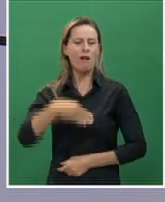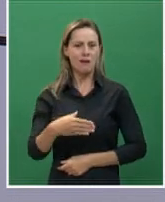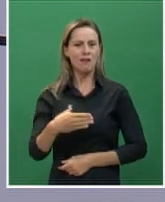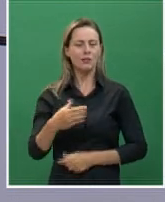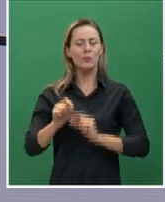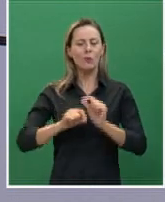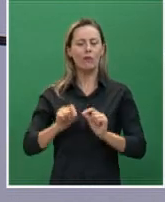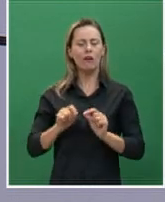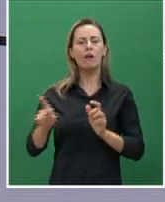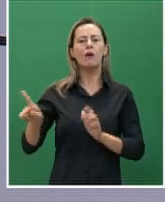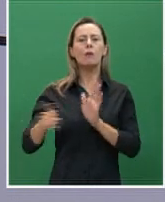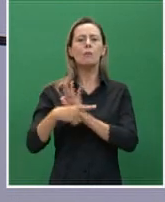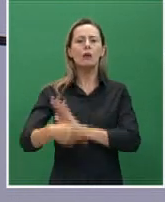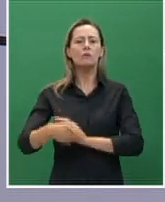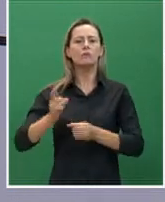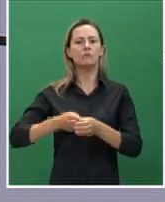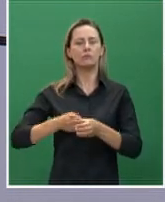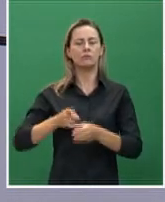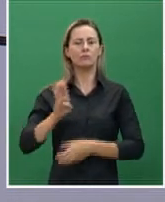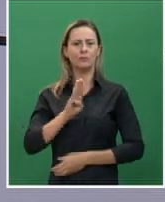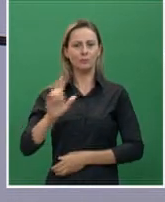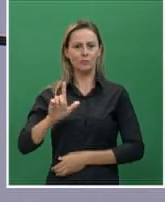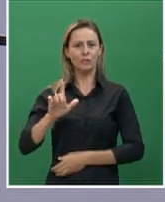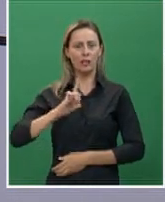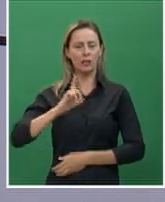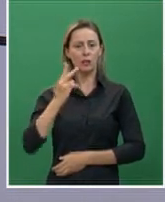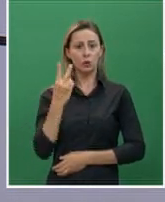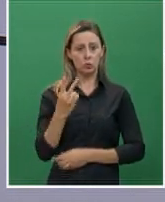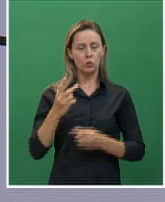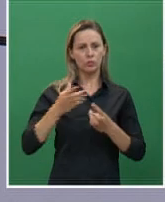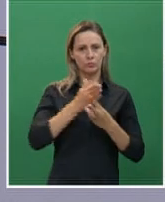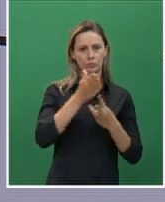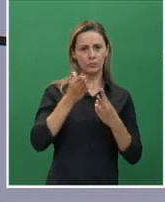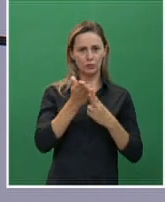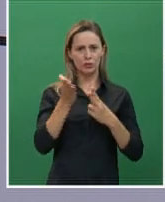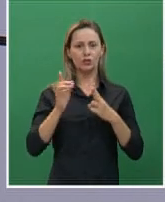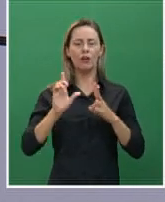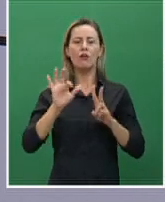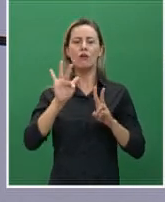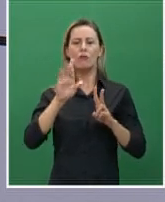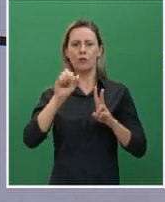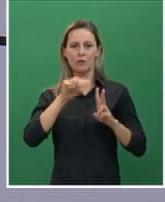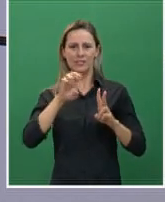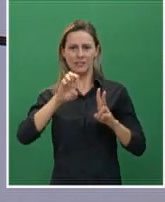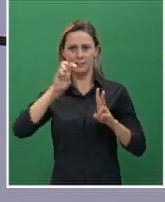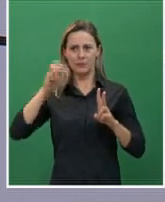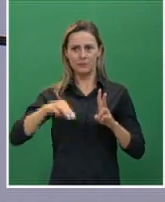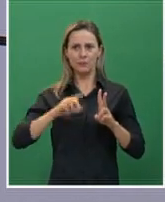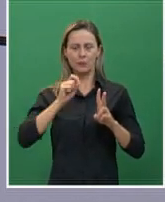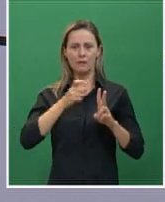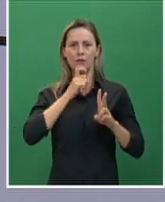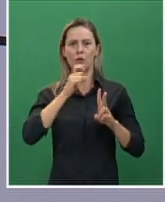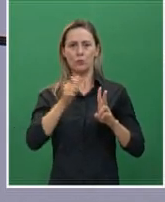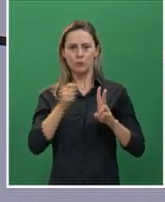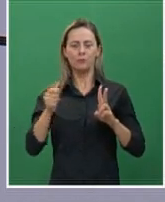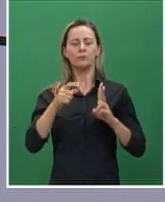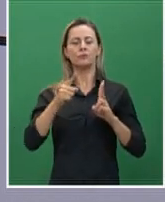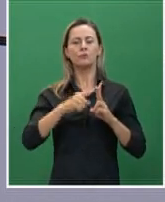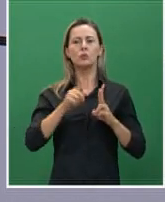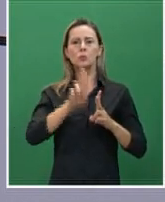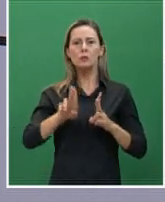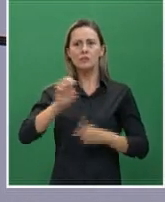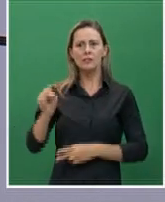de concessões ou usado pela cidade de Blumenau nós já temos duas concessões feitas O Frozen e nós temos também o museu da cerveja